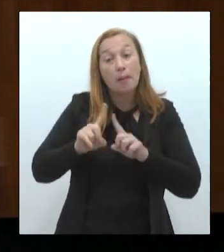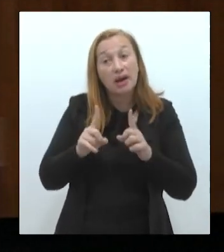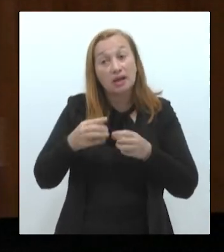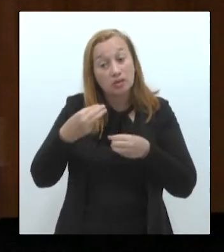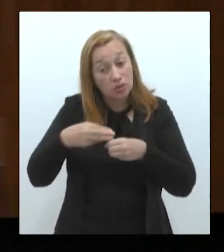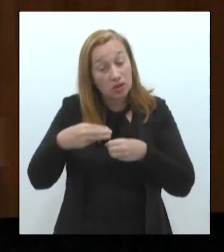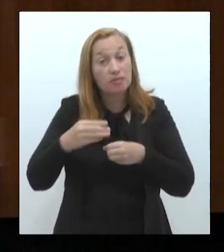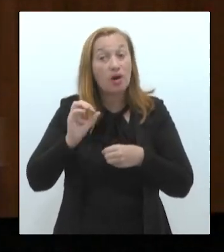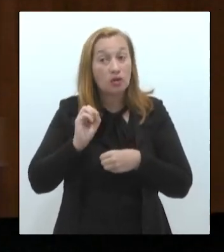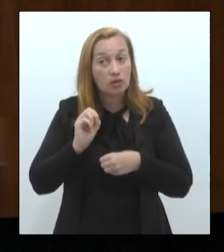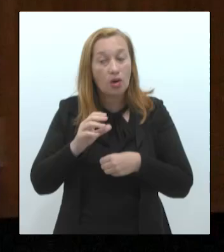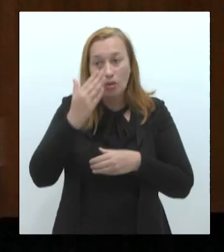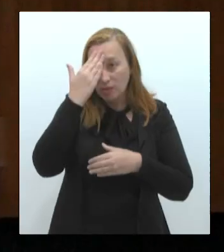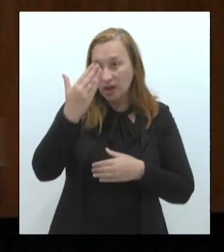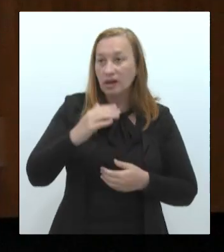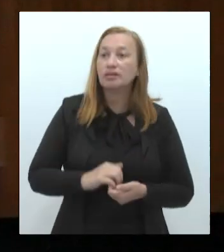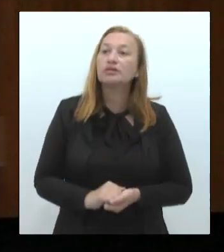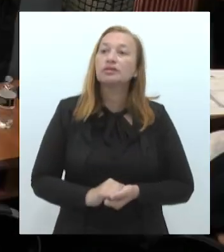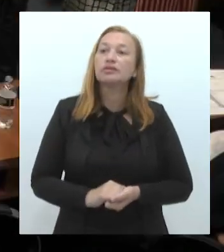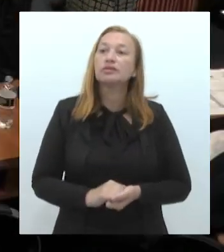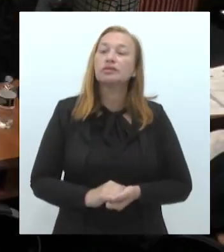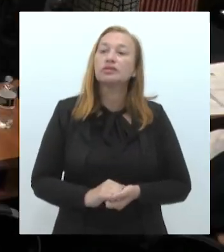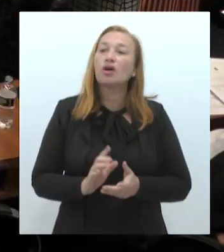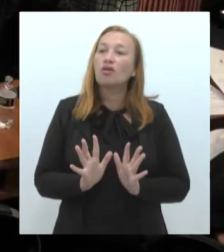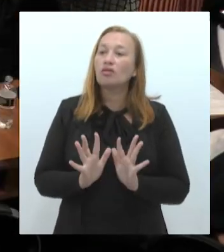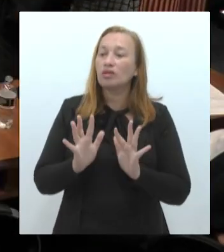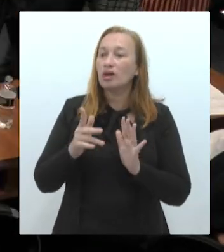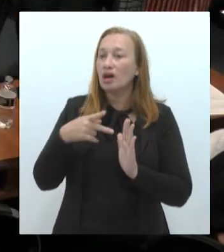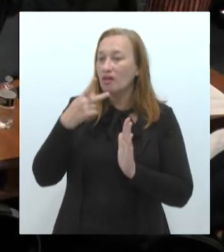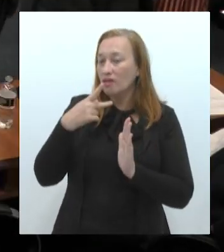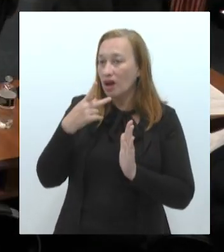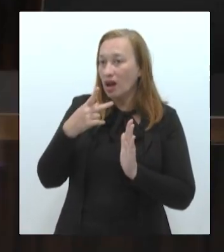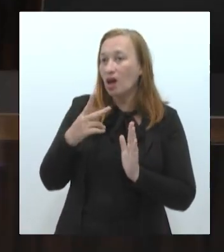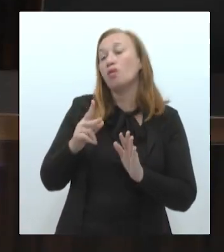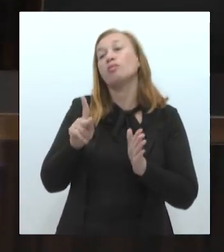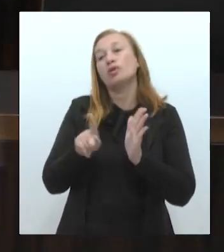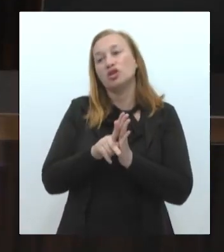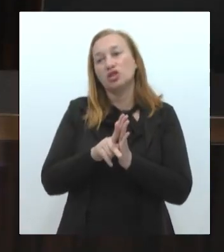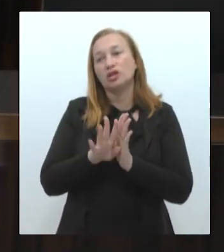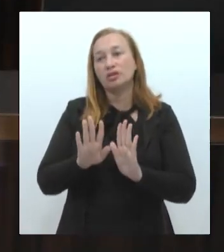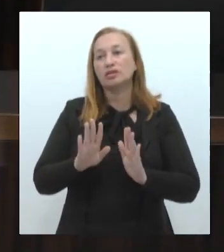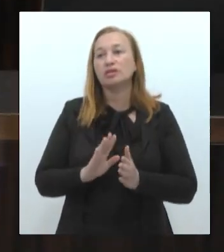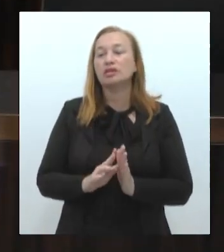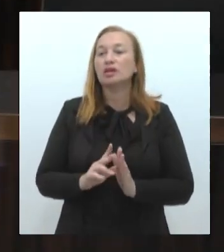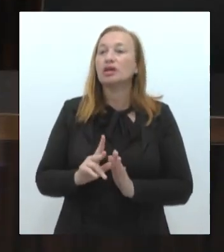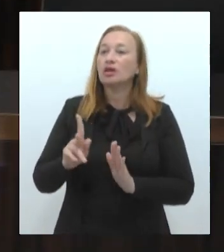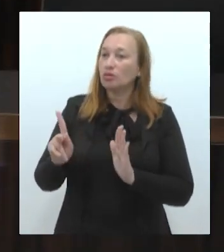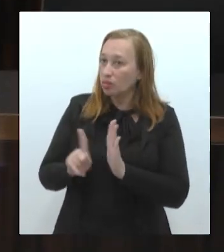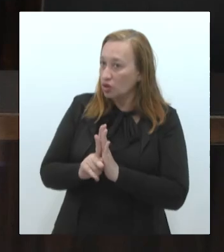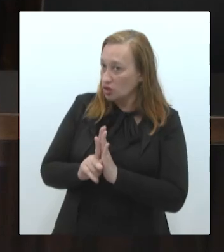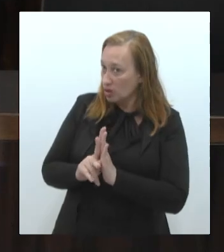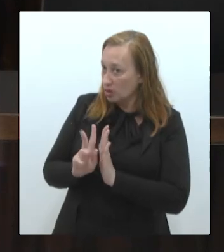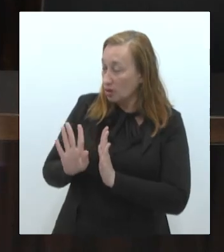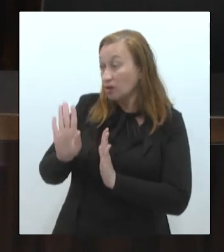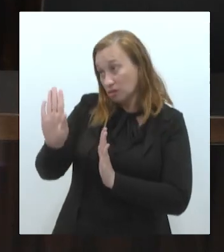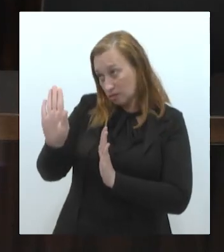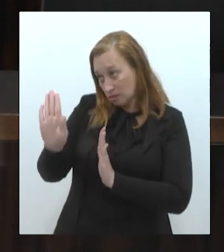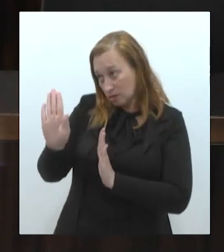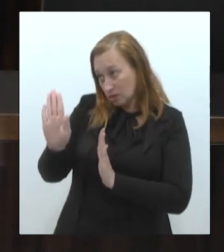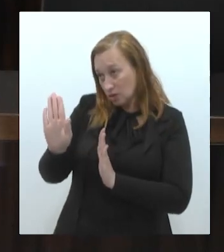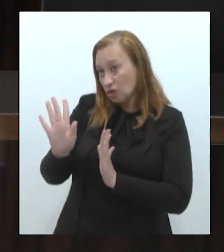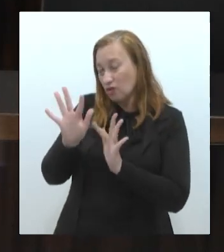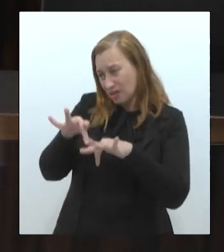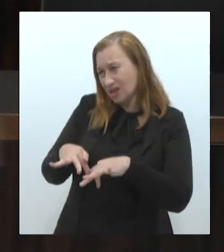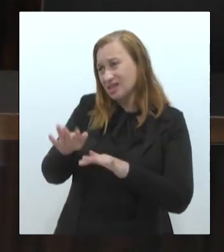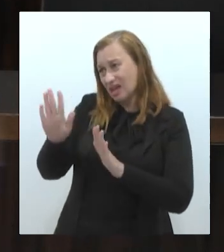municipal. Obrigado. Vou só terminar de cantar o projeto, porque senão fica... É sobre o projeto. Mas eu vou te dar uma questão de Tá, ordem.